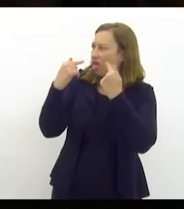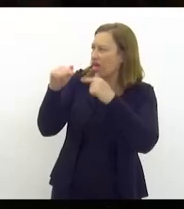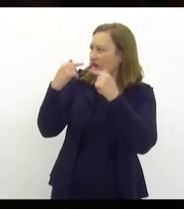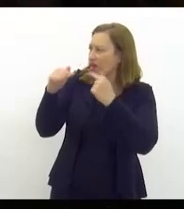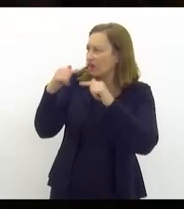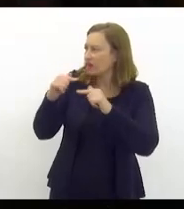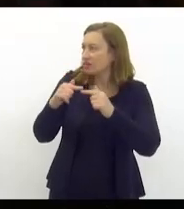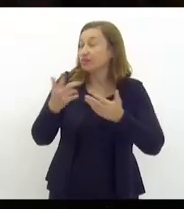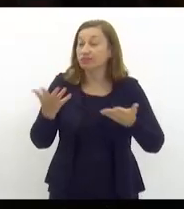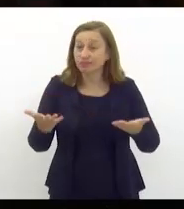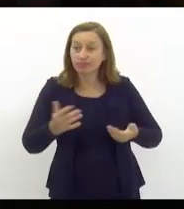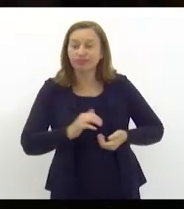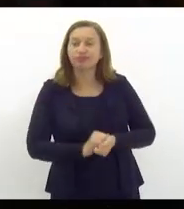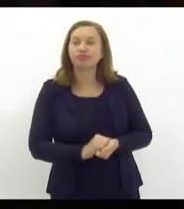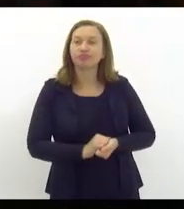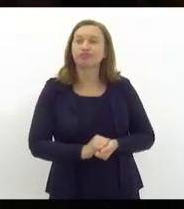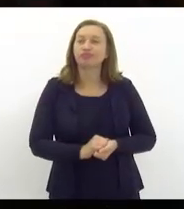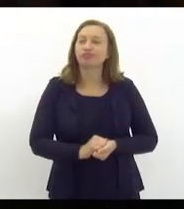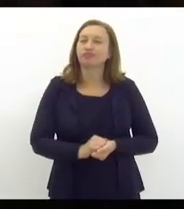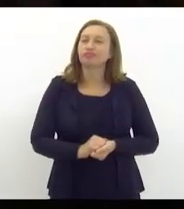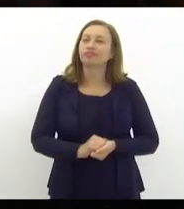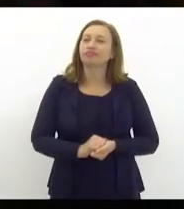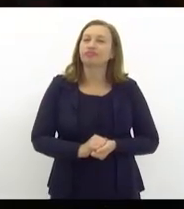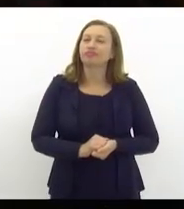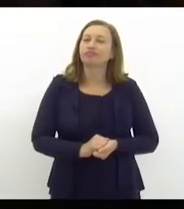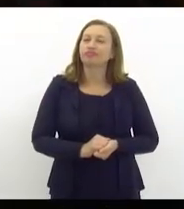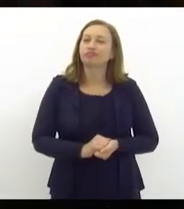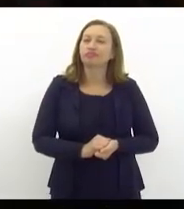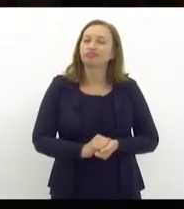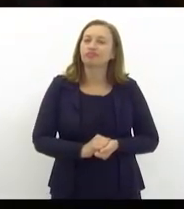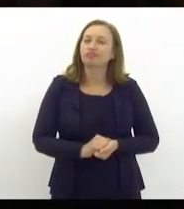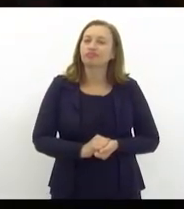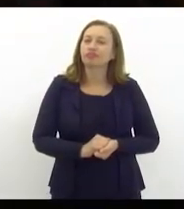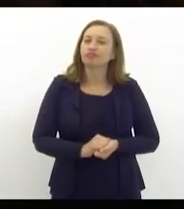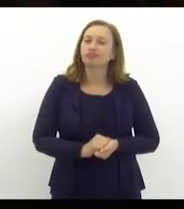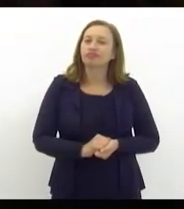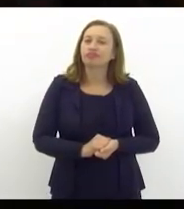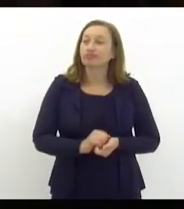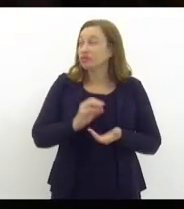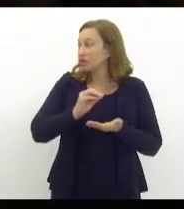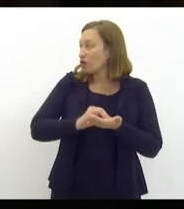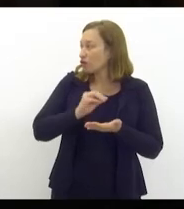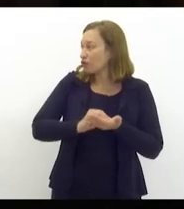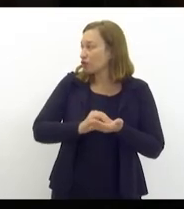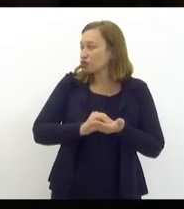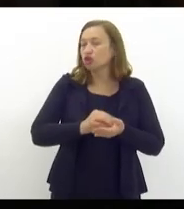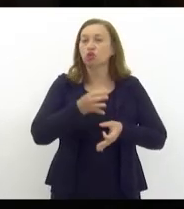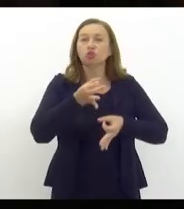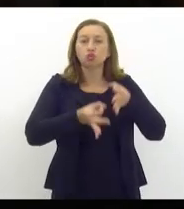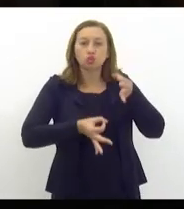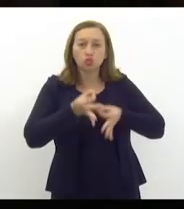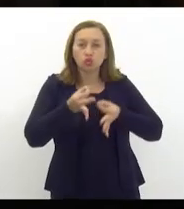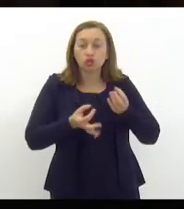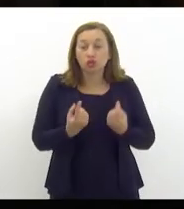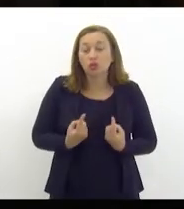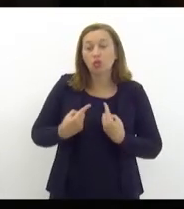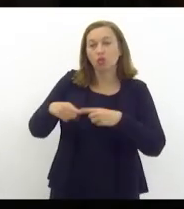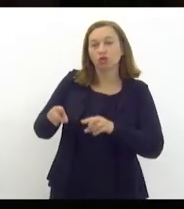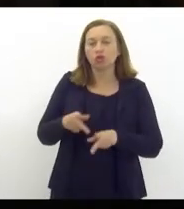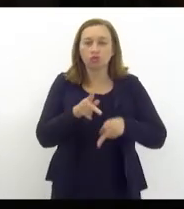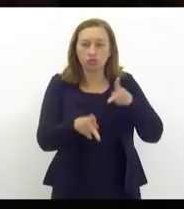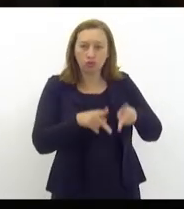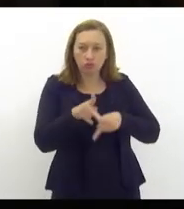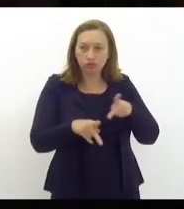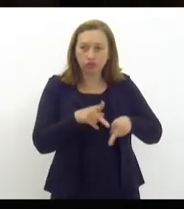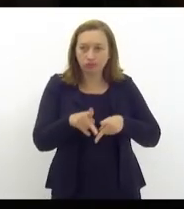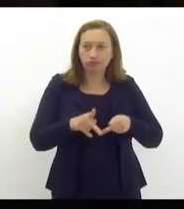com muita relevância das injustiças que são cometidas contra ela.